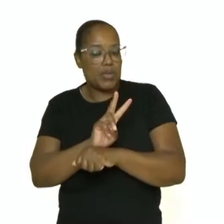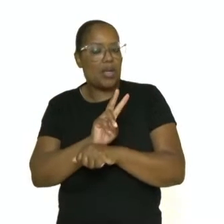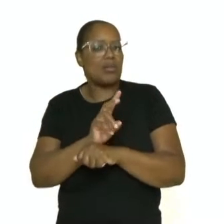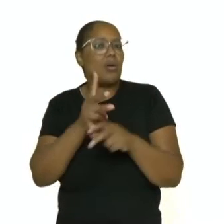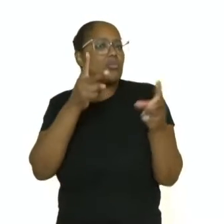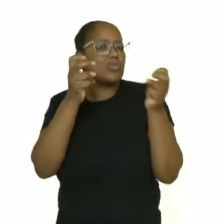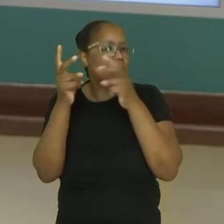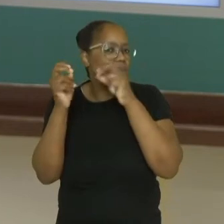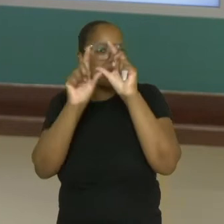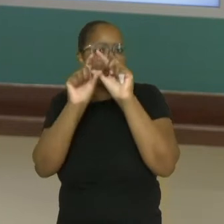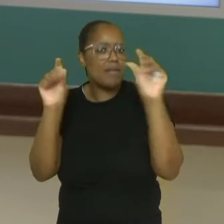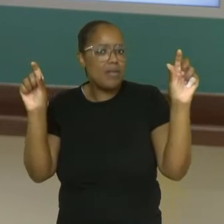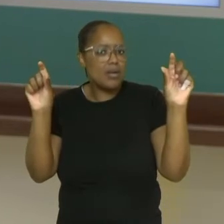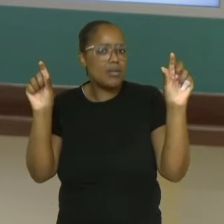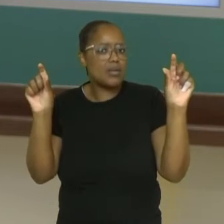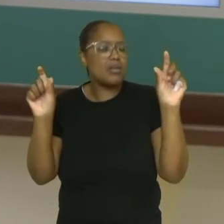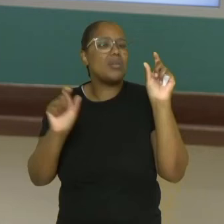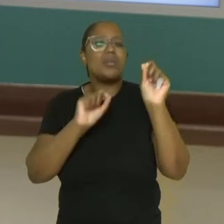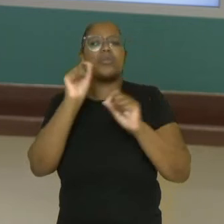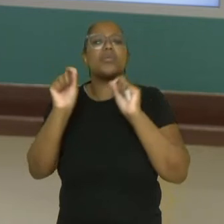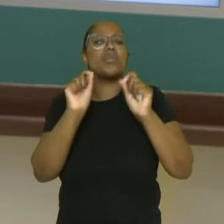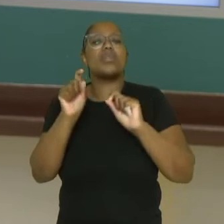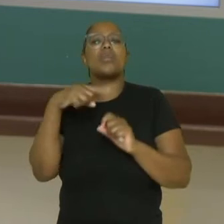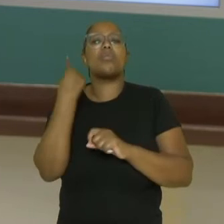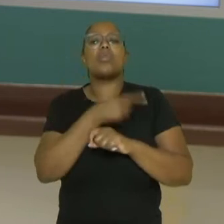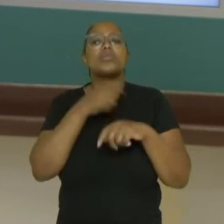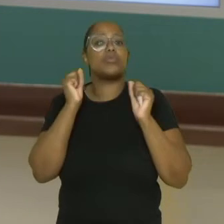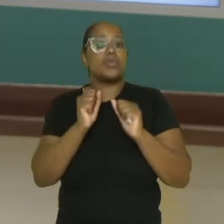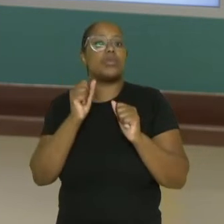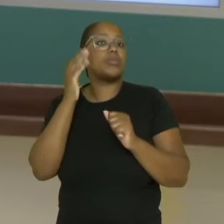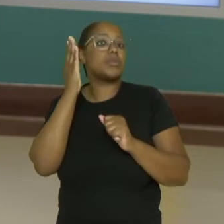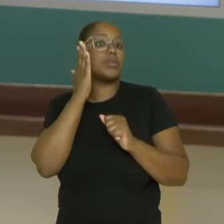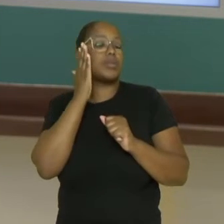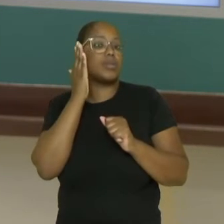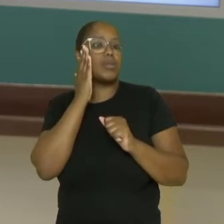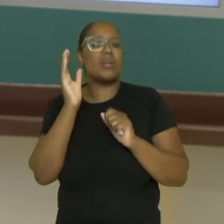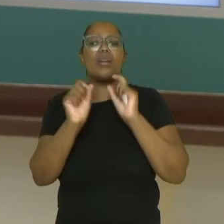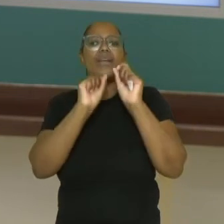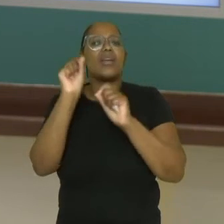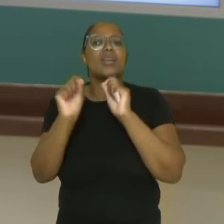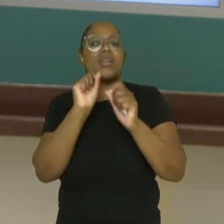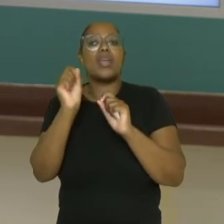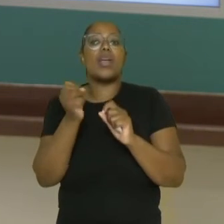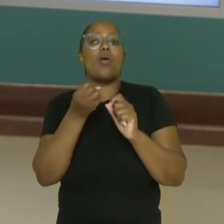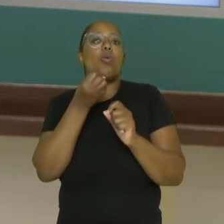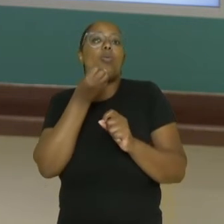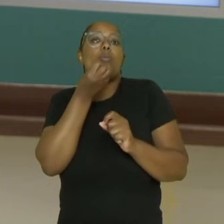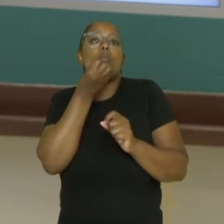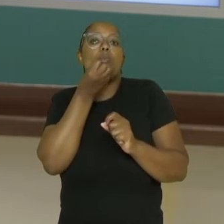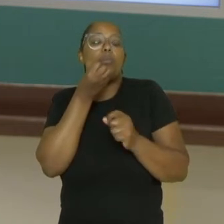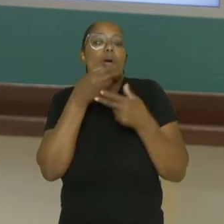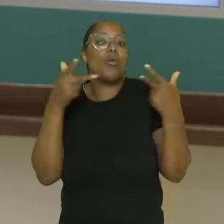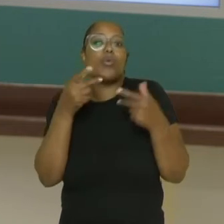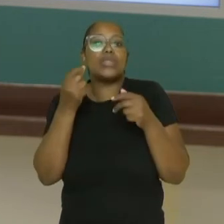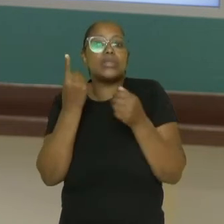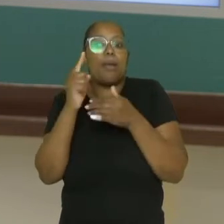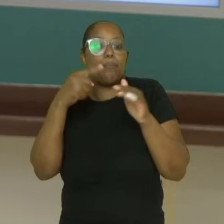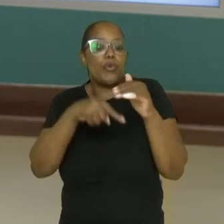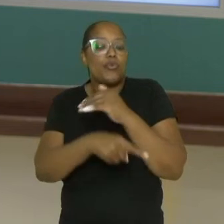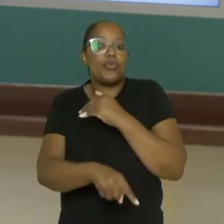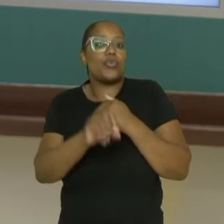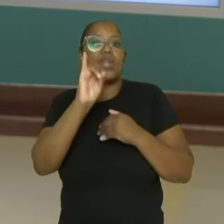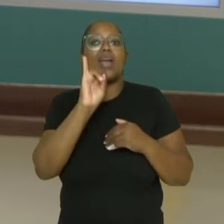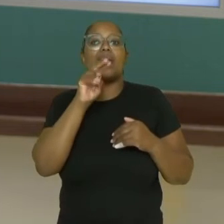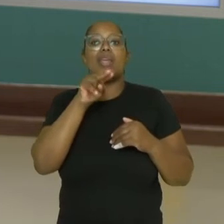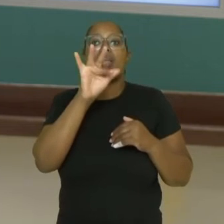trecho aqui, O que nós podemos entender, Quem que é um bem finito e deve ser preservada?